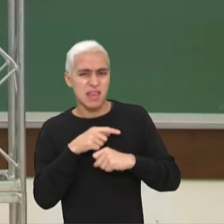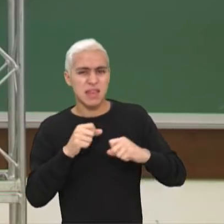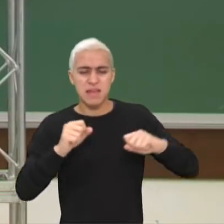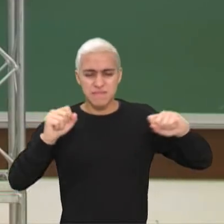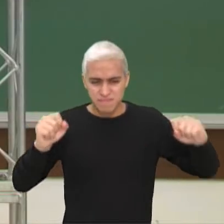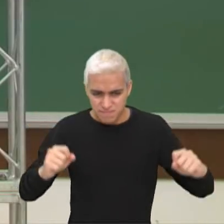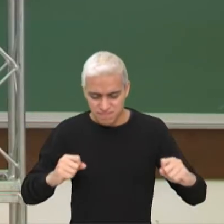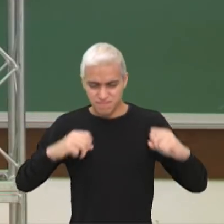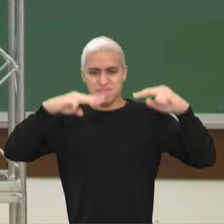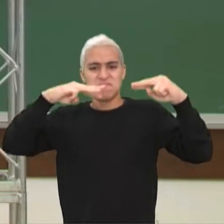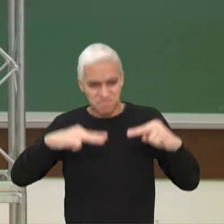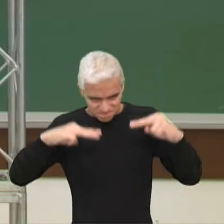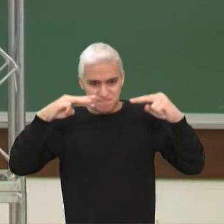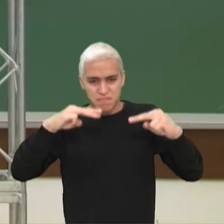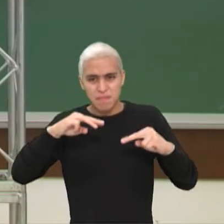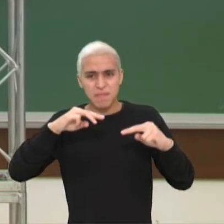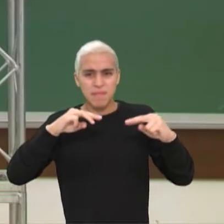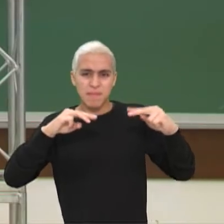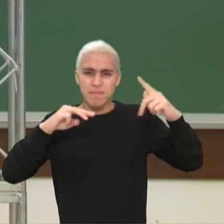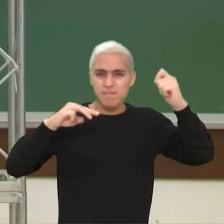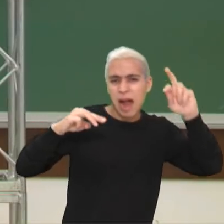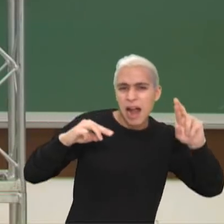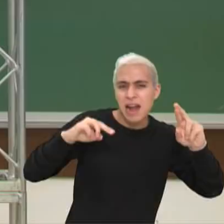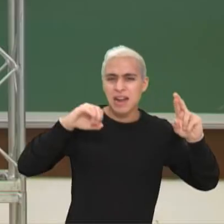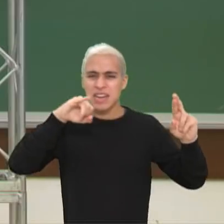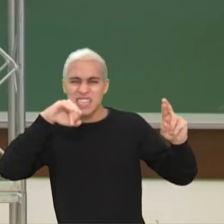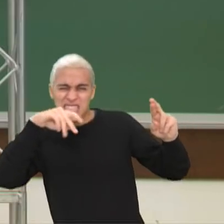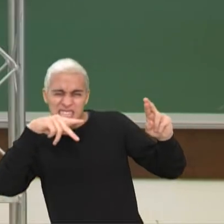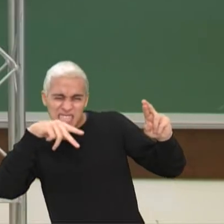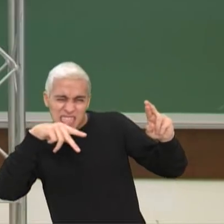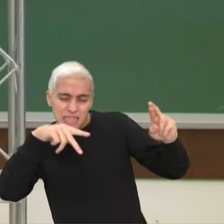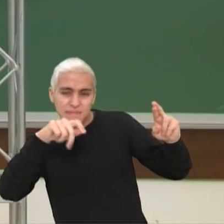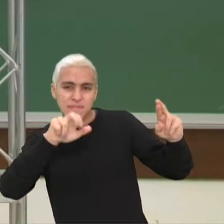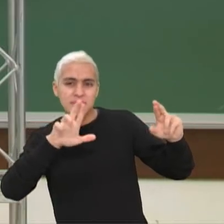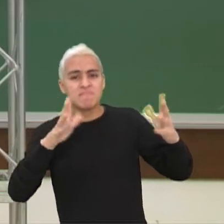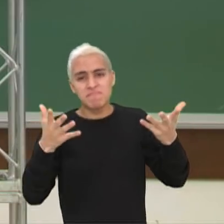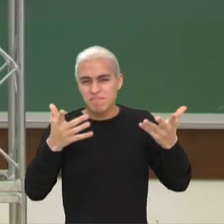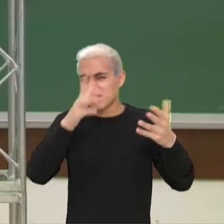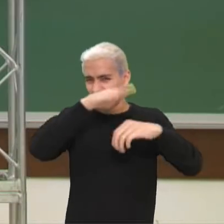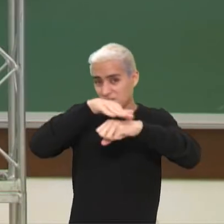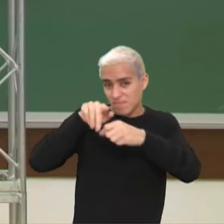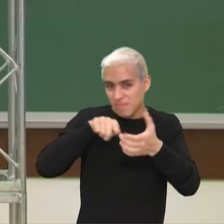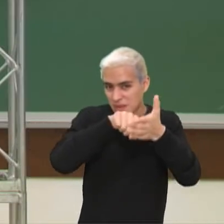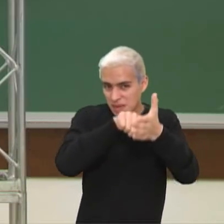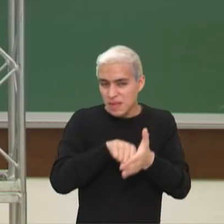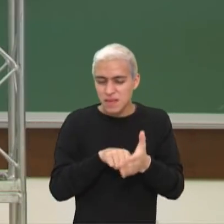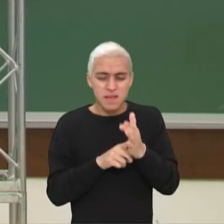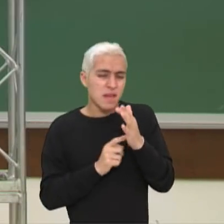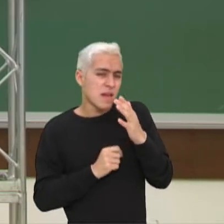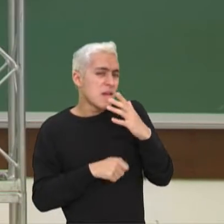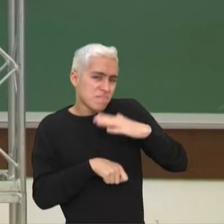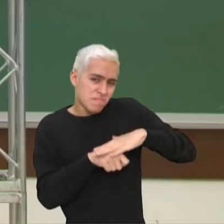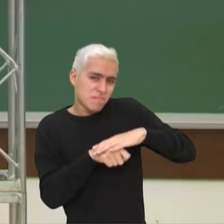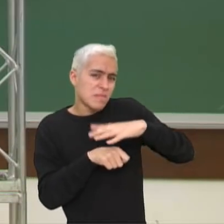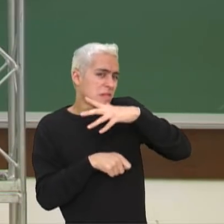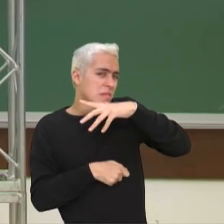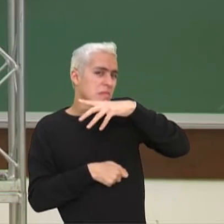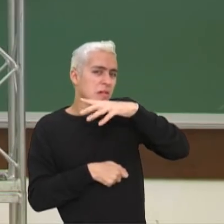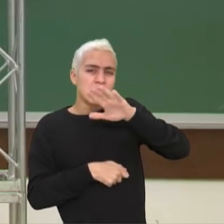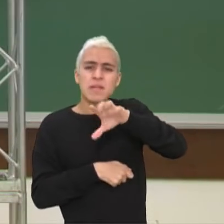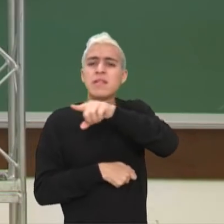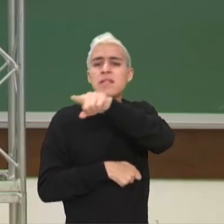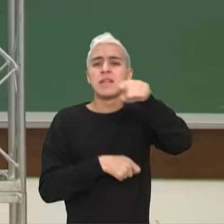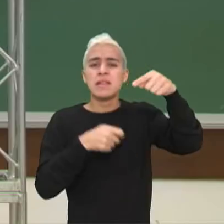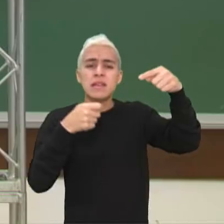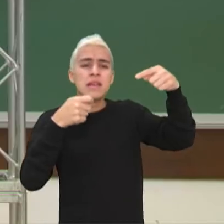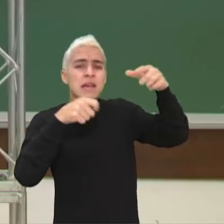vários tipos de sorte. Então, pesquisa, né? É uma atividade um pouquinho mais demoradinha, mas eu preciso que você pesquise, ou